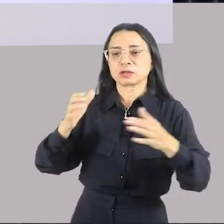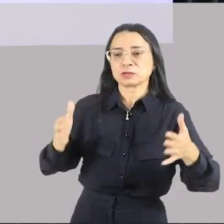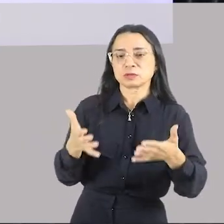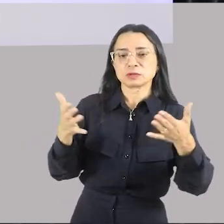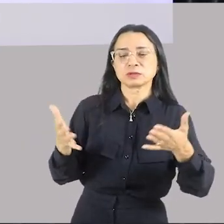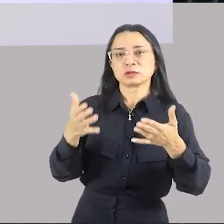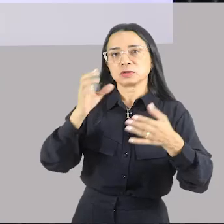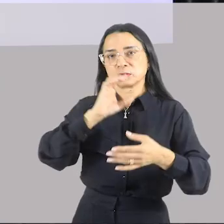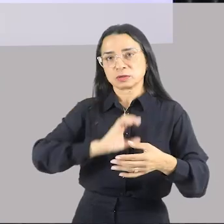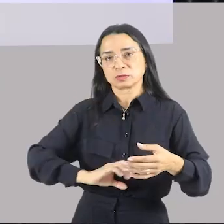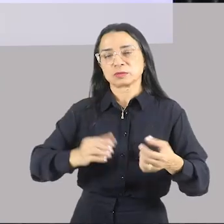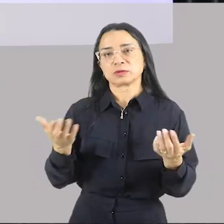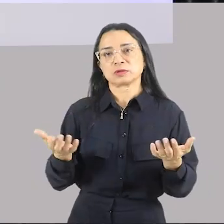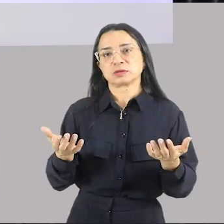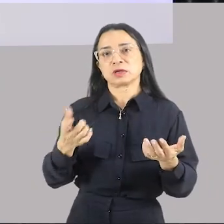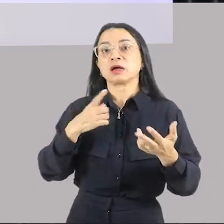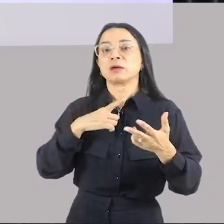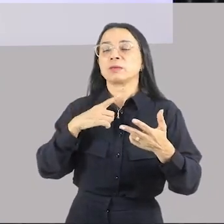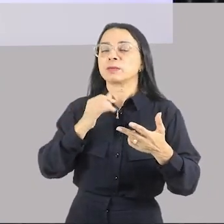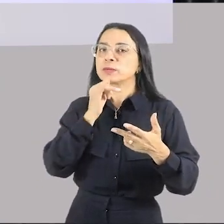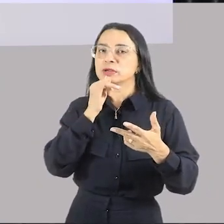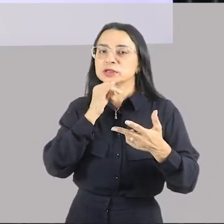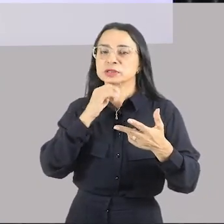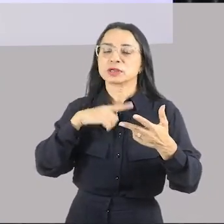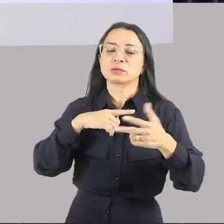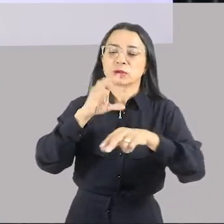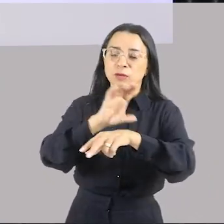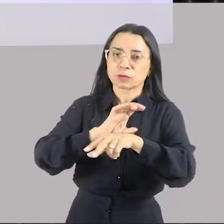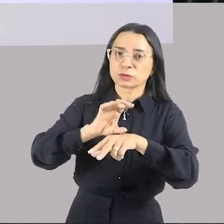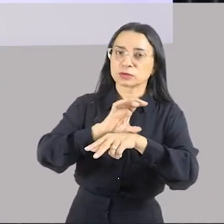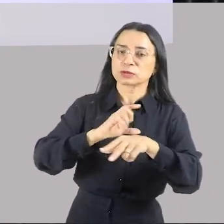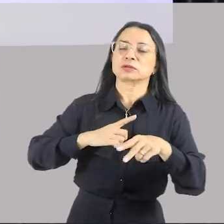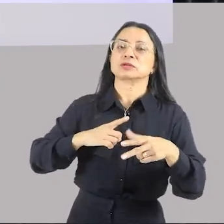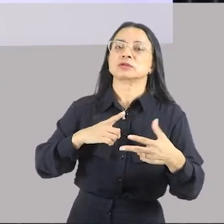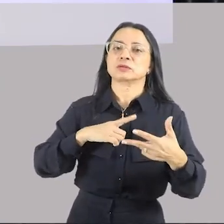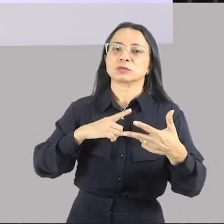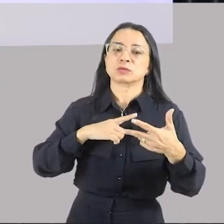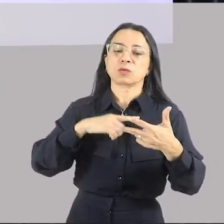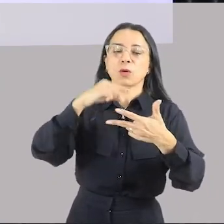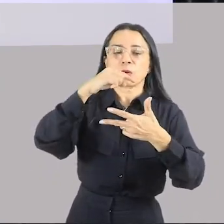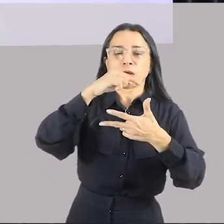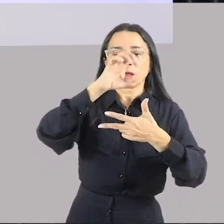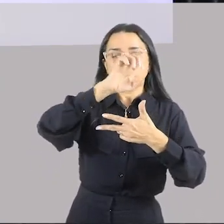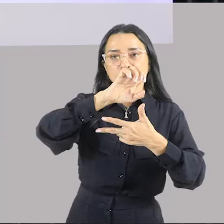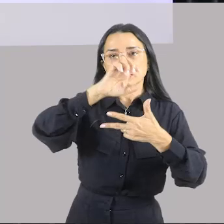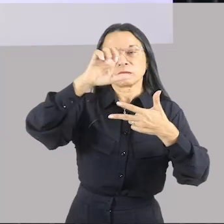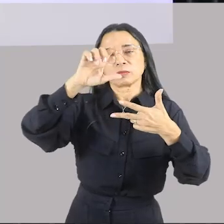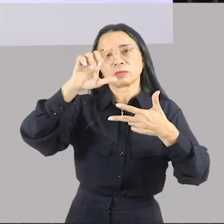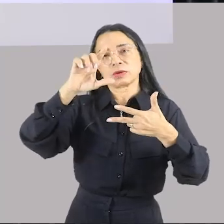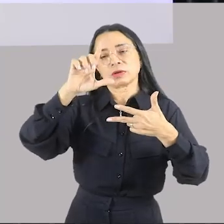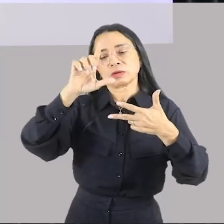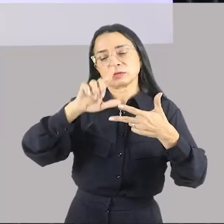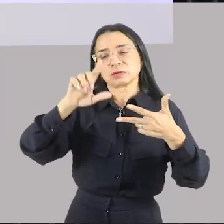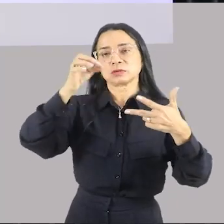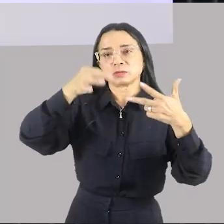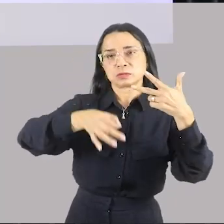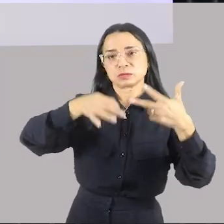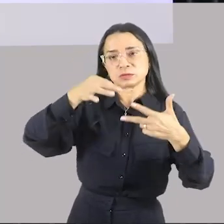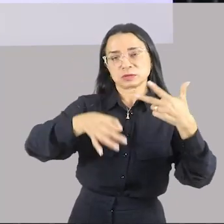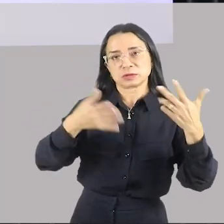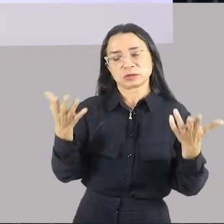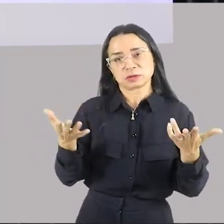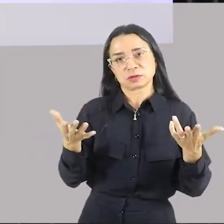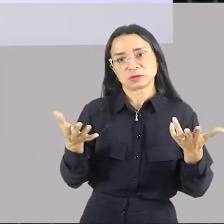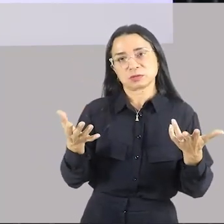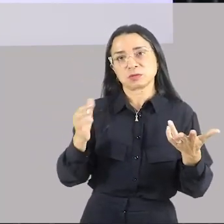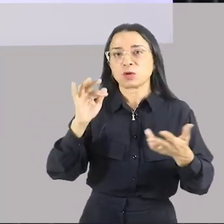políticos, a existência dos 3 poderes, a existência das eleições, a possibilidade de você se filiar a um partido,